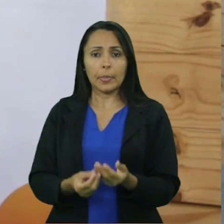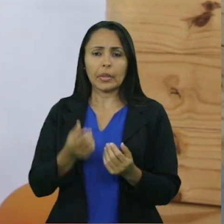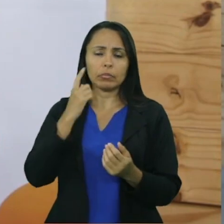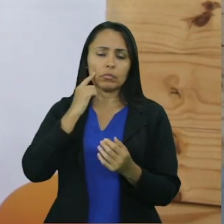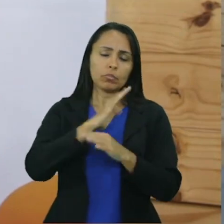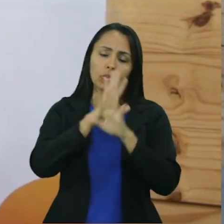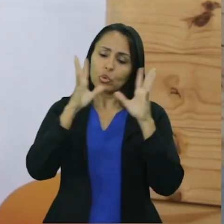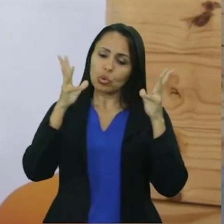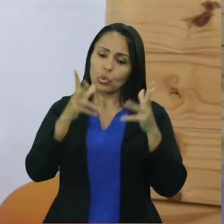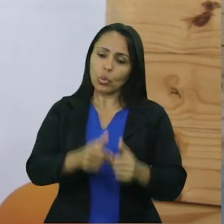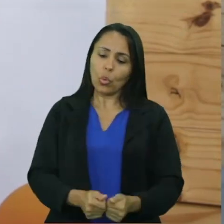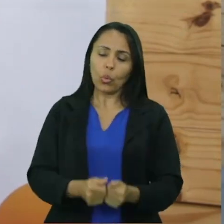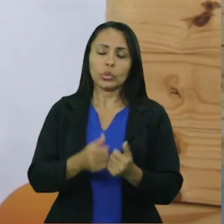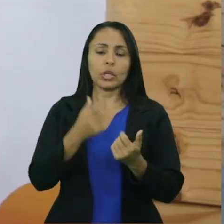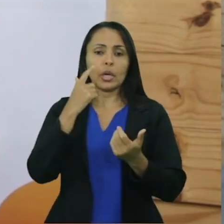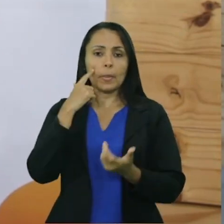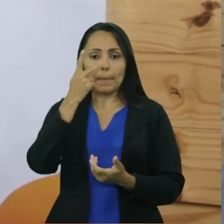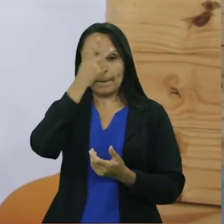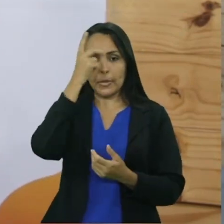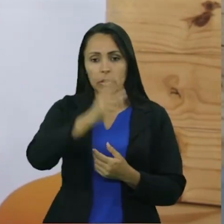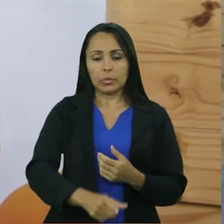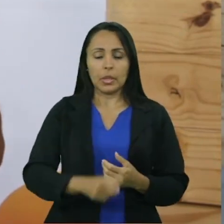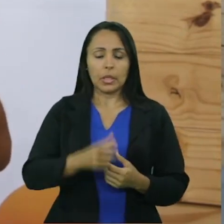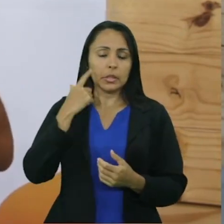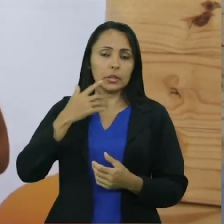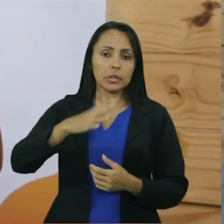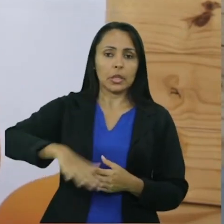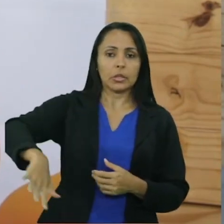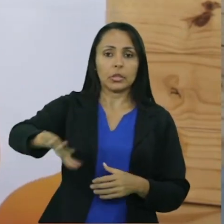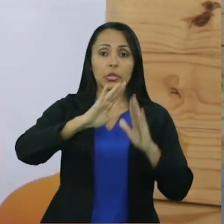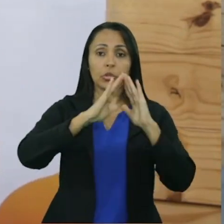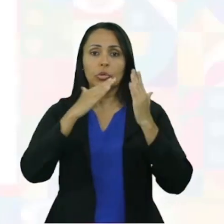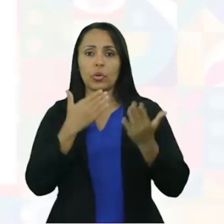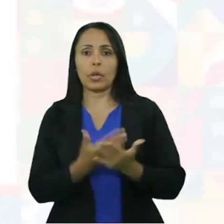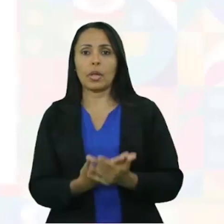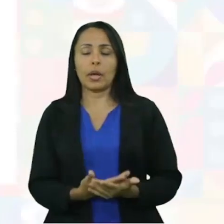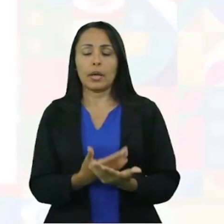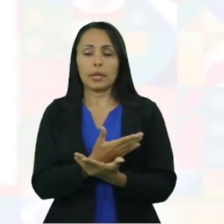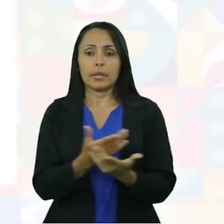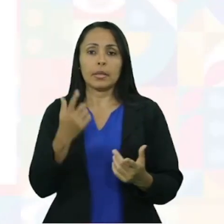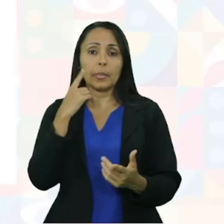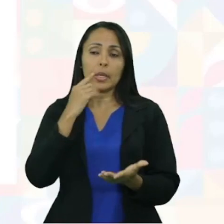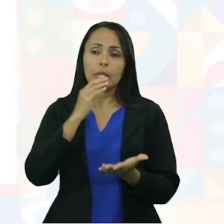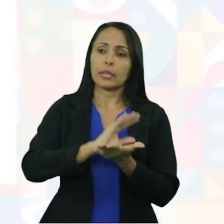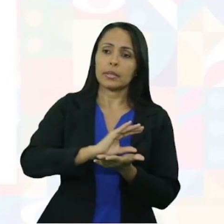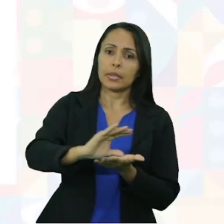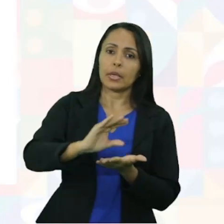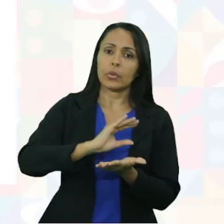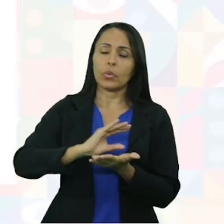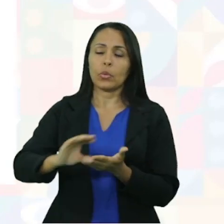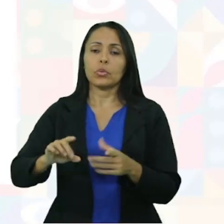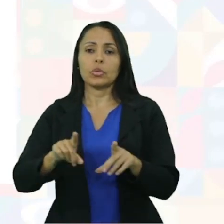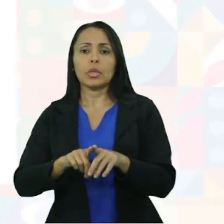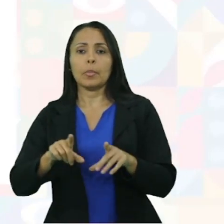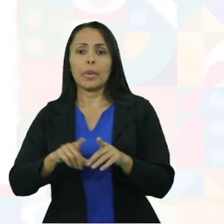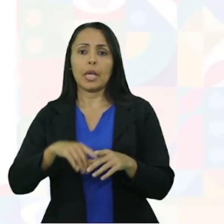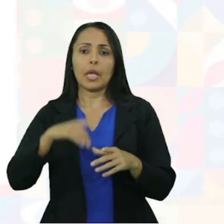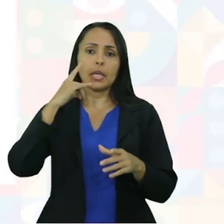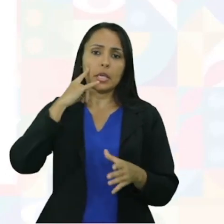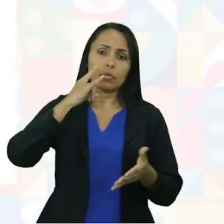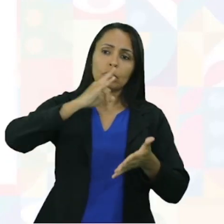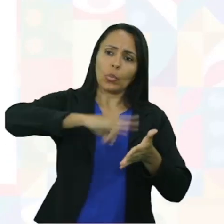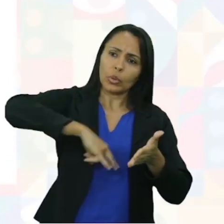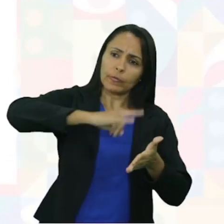haja total transparência. Plano de aplicação de recursos, notas fiscais, tomada de